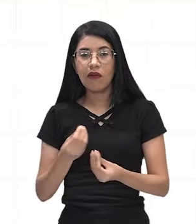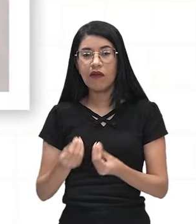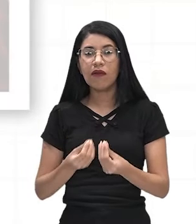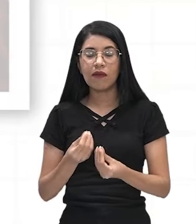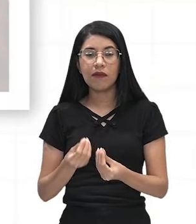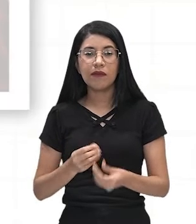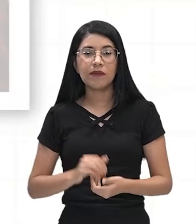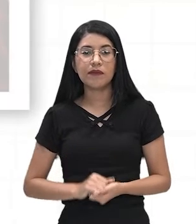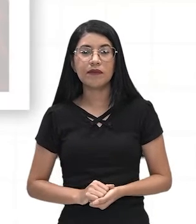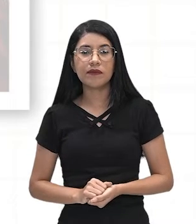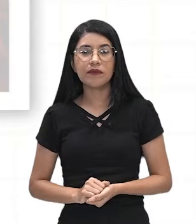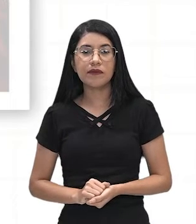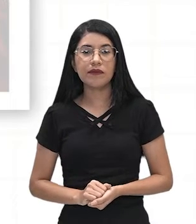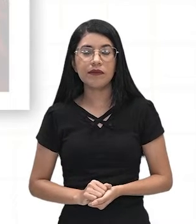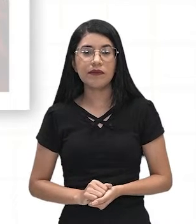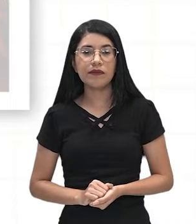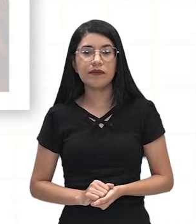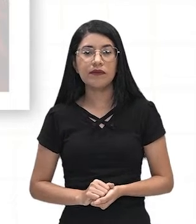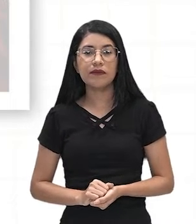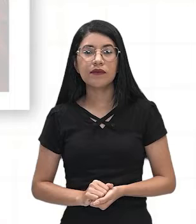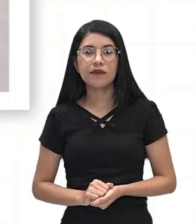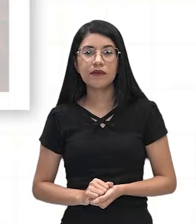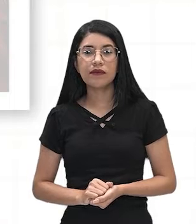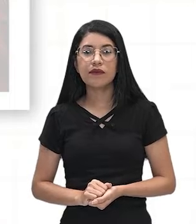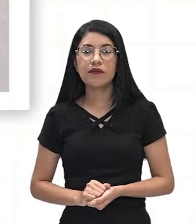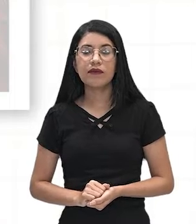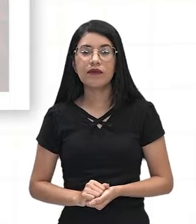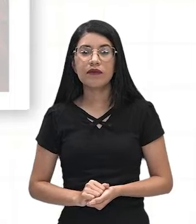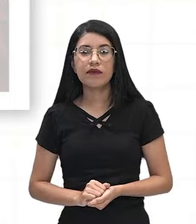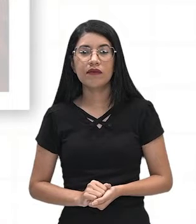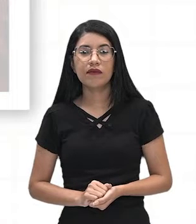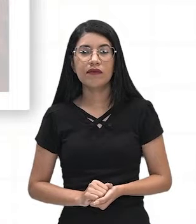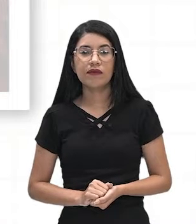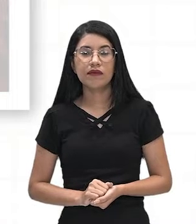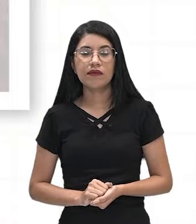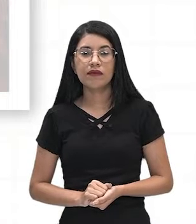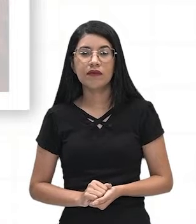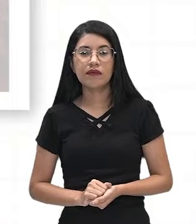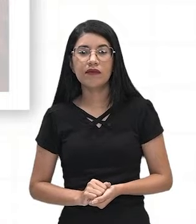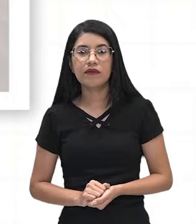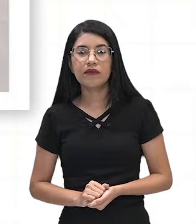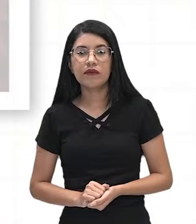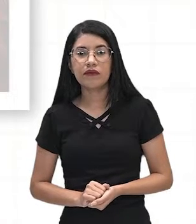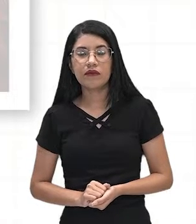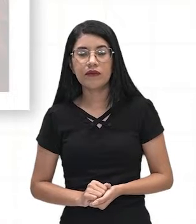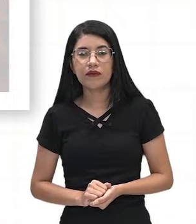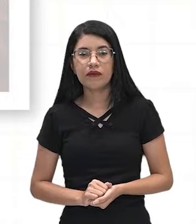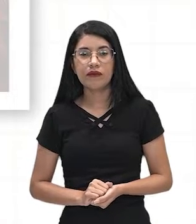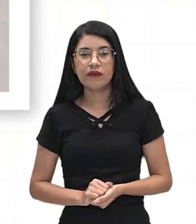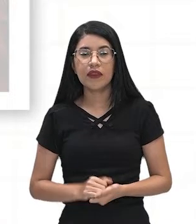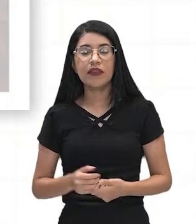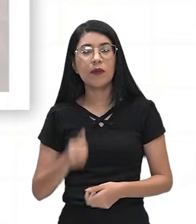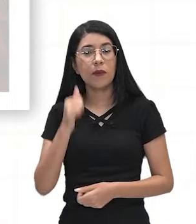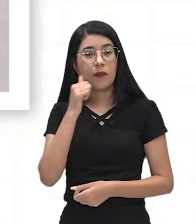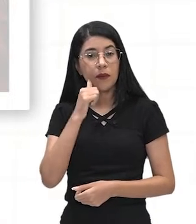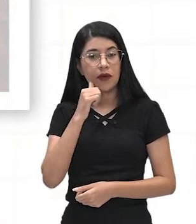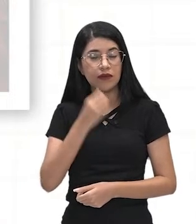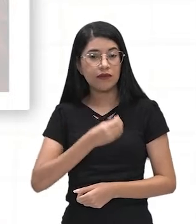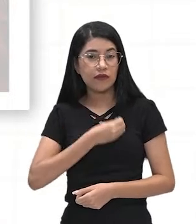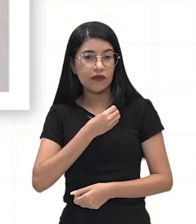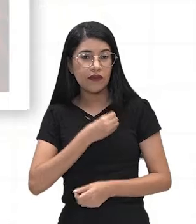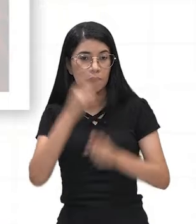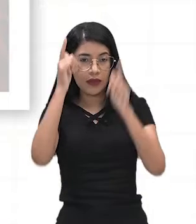dentro daquele contexto, tá? As mulheres, então, na Grécia e em Roma. A gente